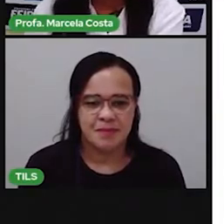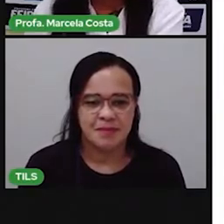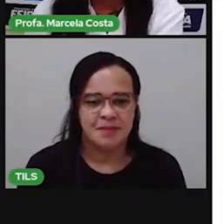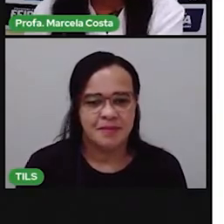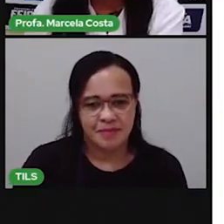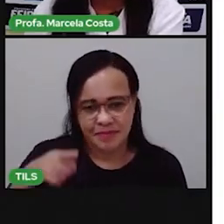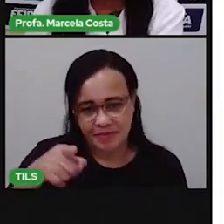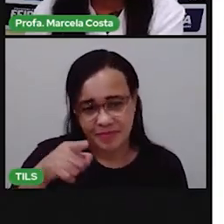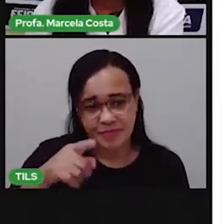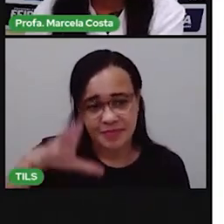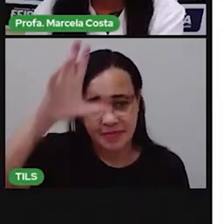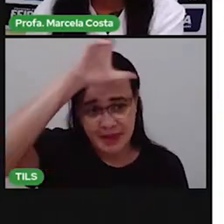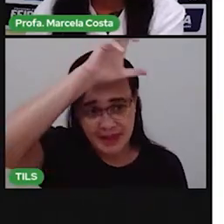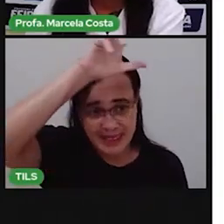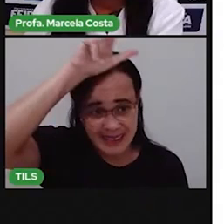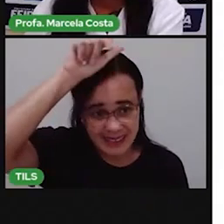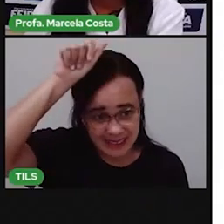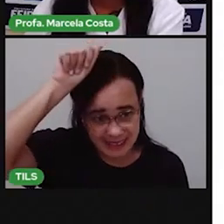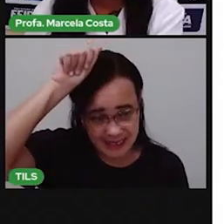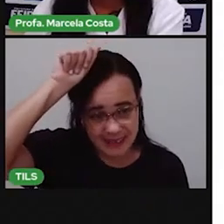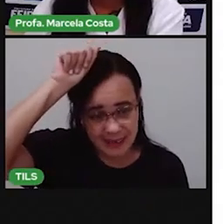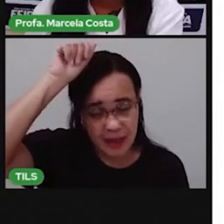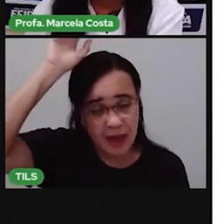É a galinha, não é isso?